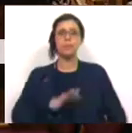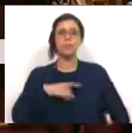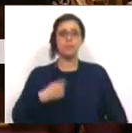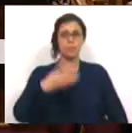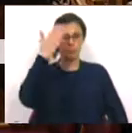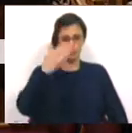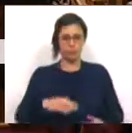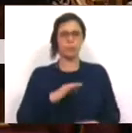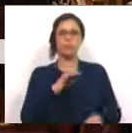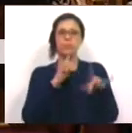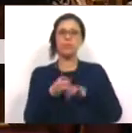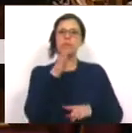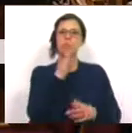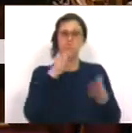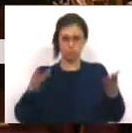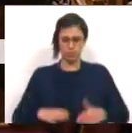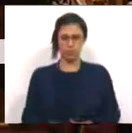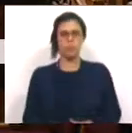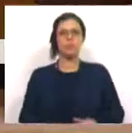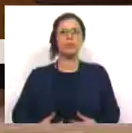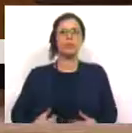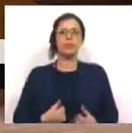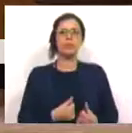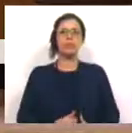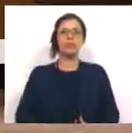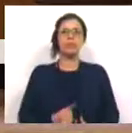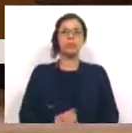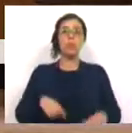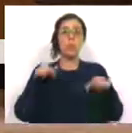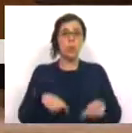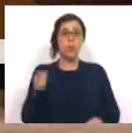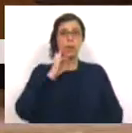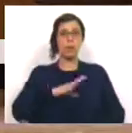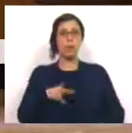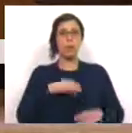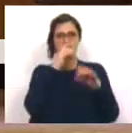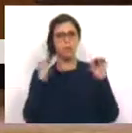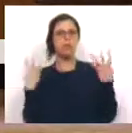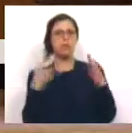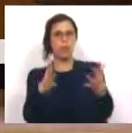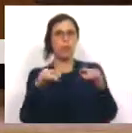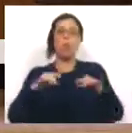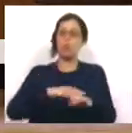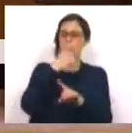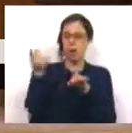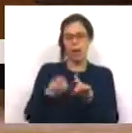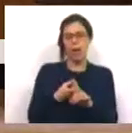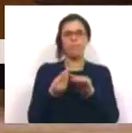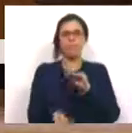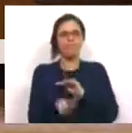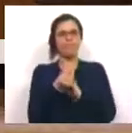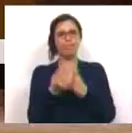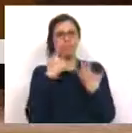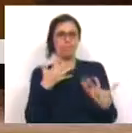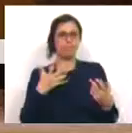Senhor Presidente, Senhoras e Senhores Deputados, assinala-se hoje o Dia Mundial da Floresta, este ano com particularidades